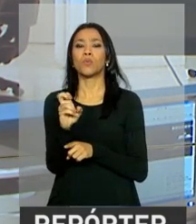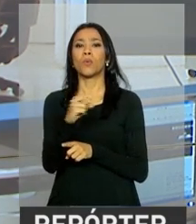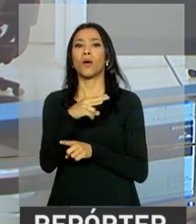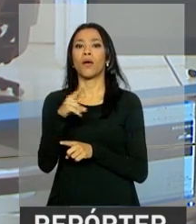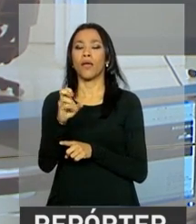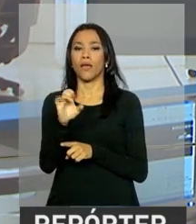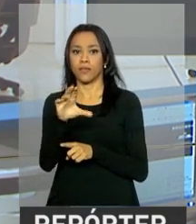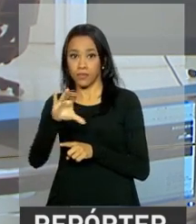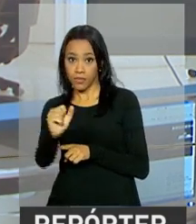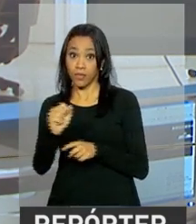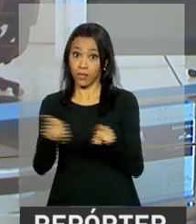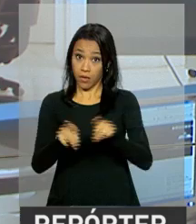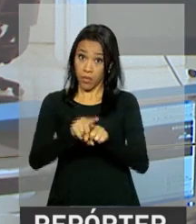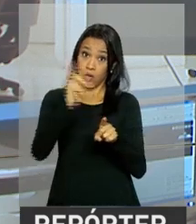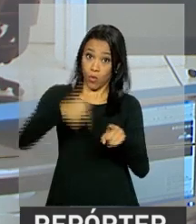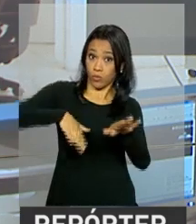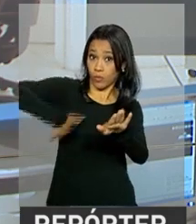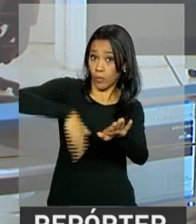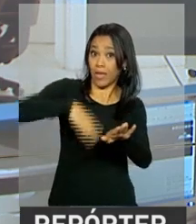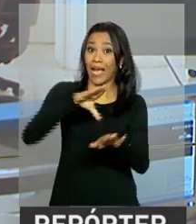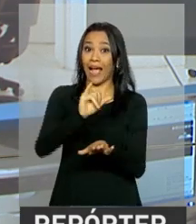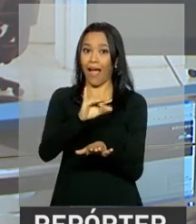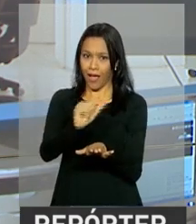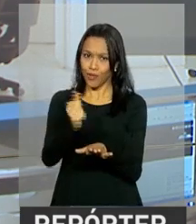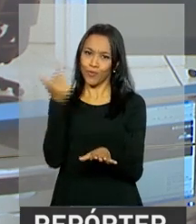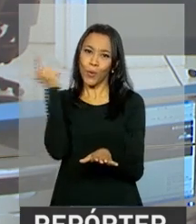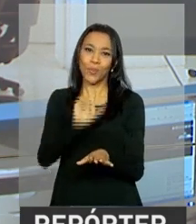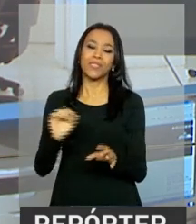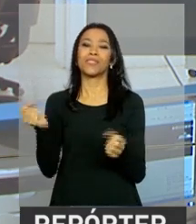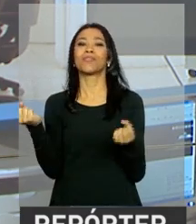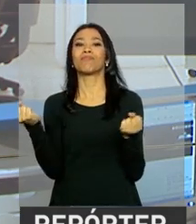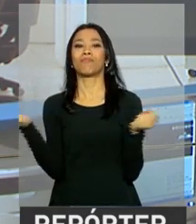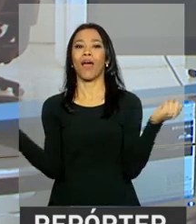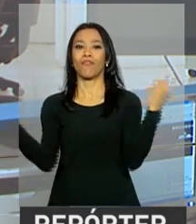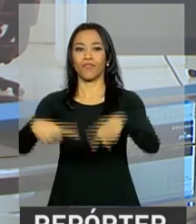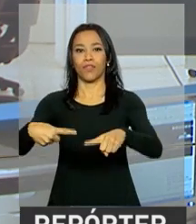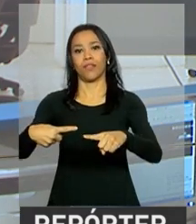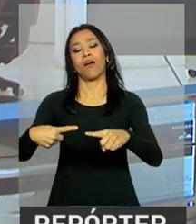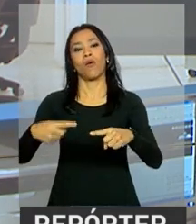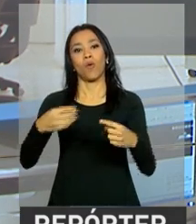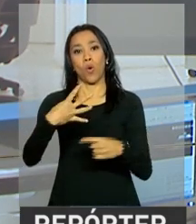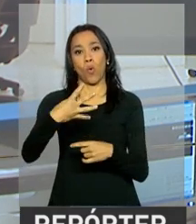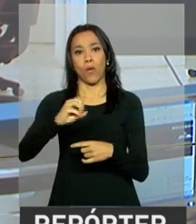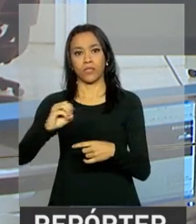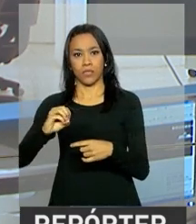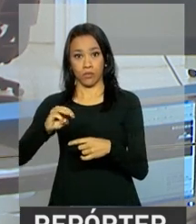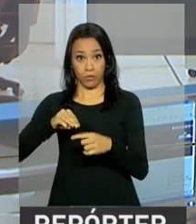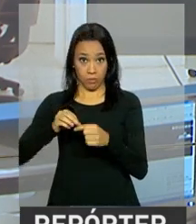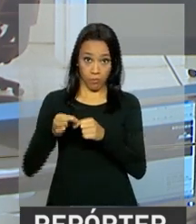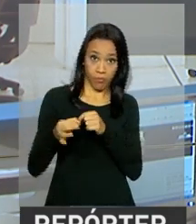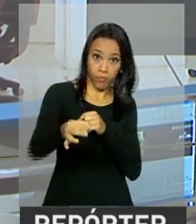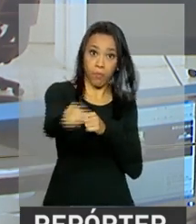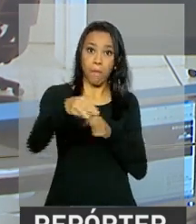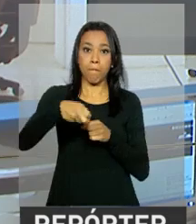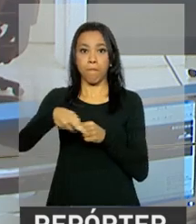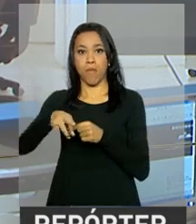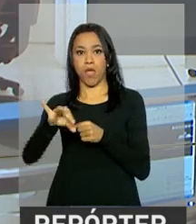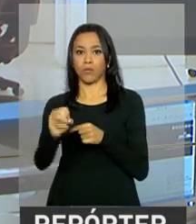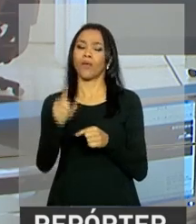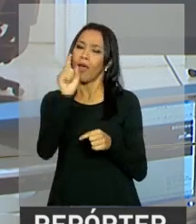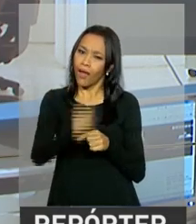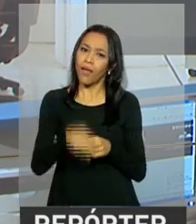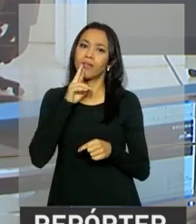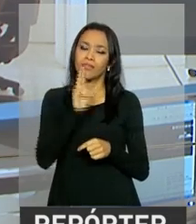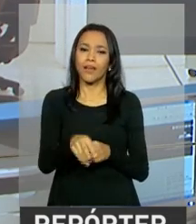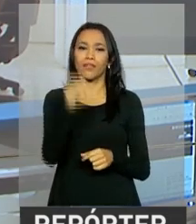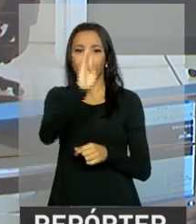masculino, o brasileiro Caio Oliveira está classificado para a final dos 400 metros. Esse resultado do Brasil